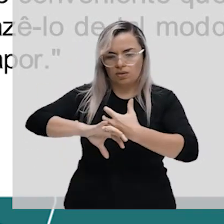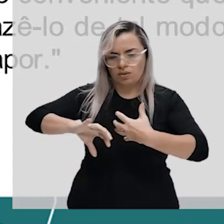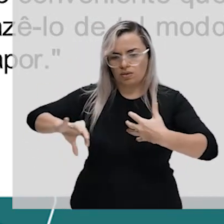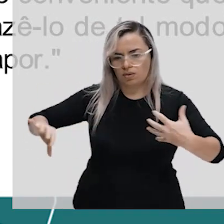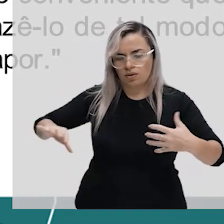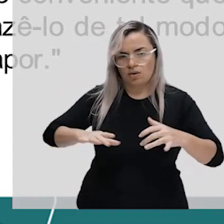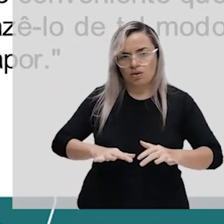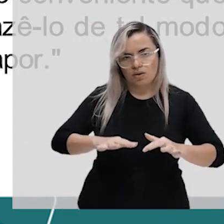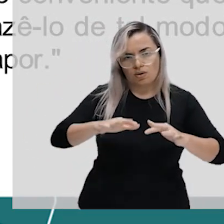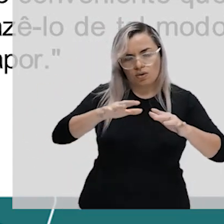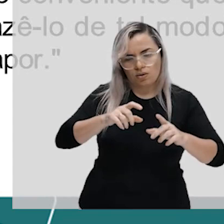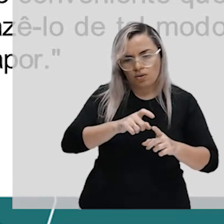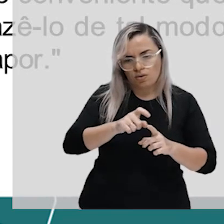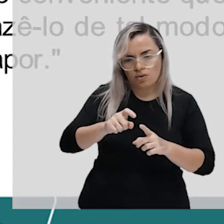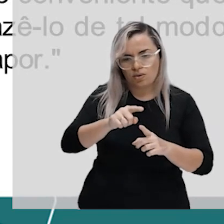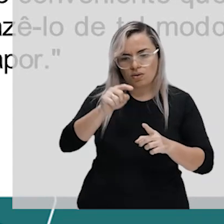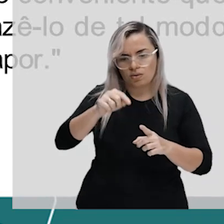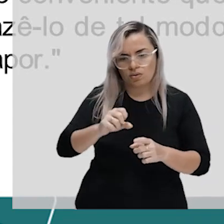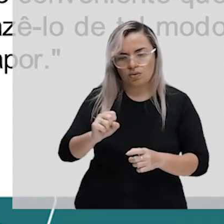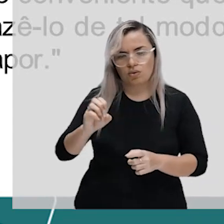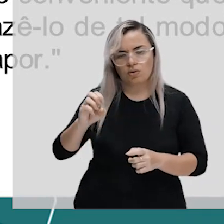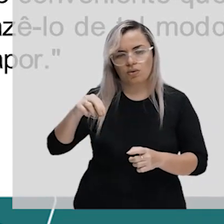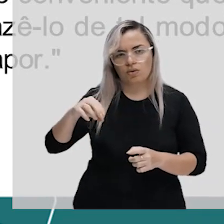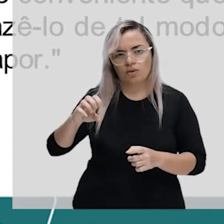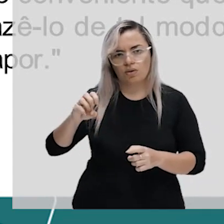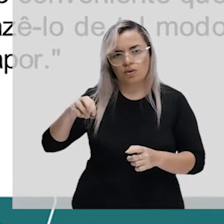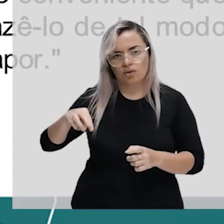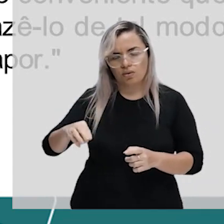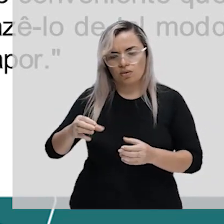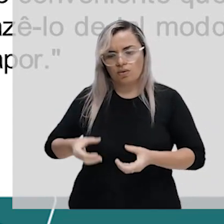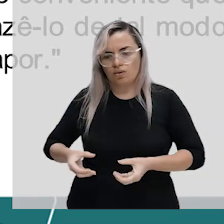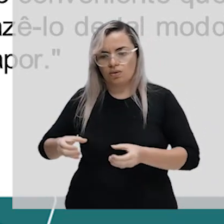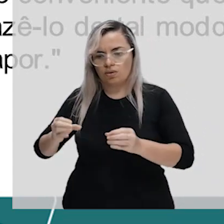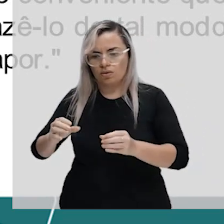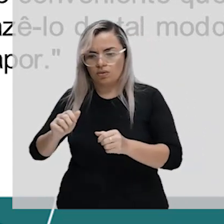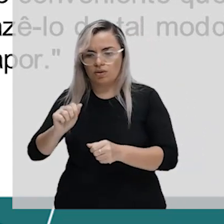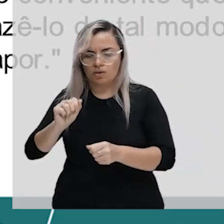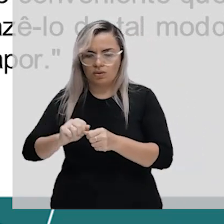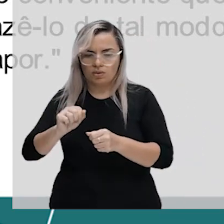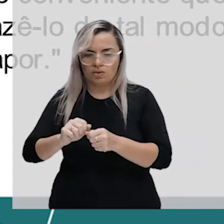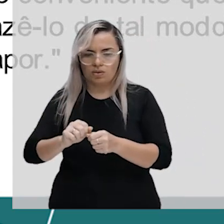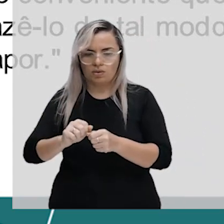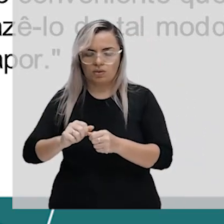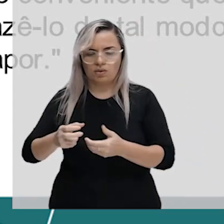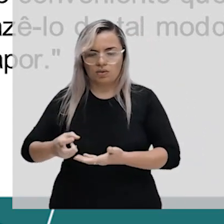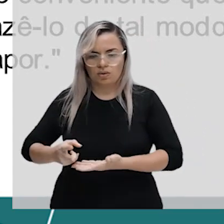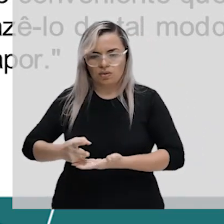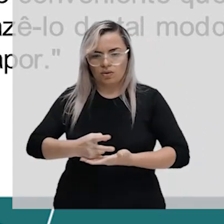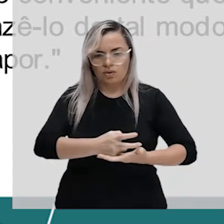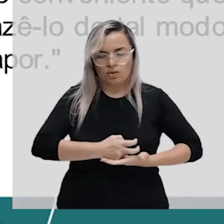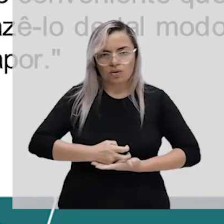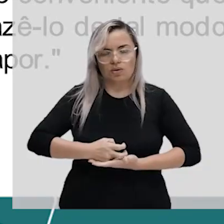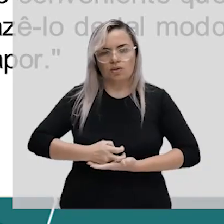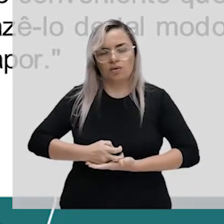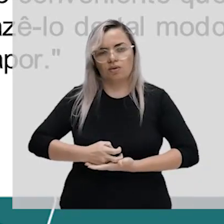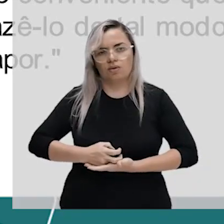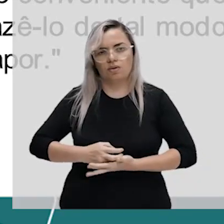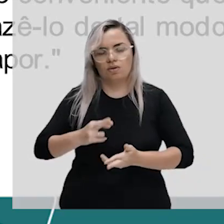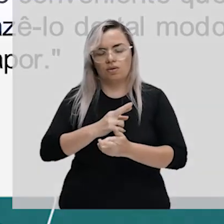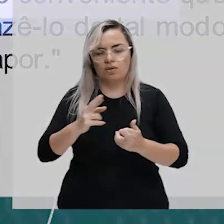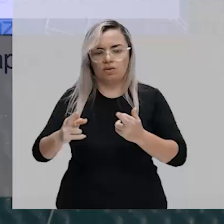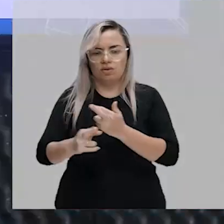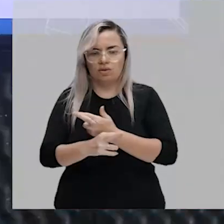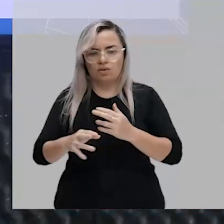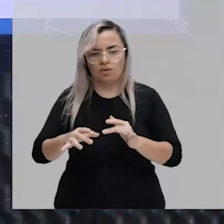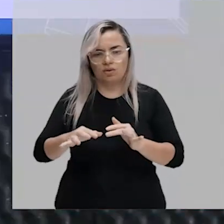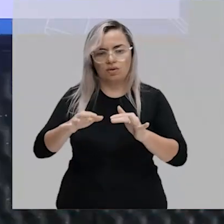do sêmen e fazê-lo de tal modo que os embriões sejam mais ou menos envolvidos pelo vapor. Que fase é